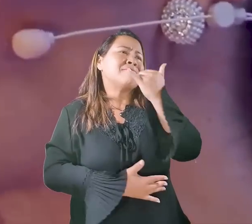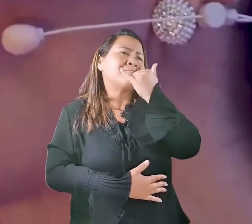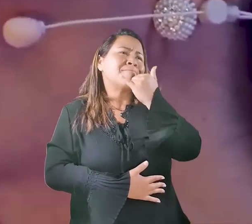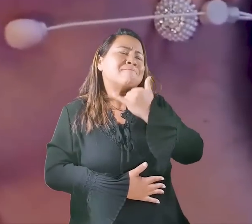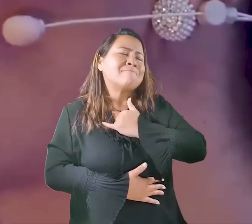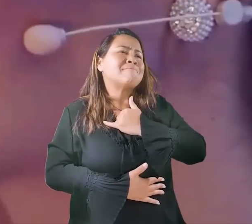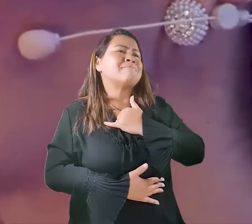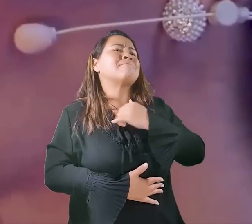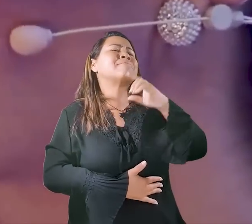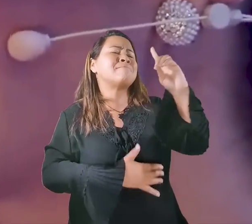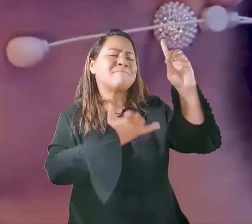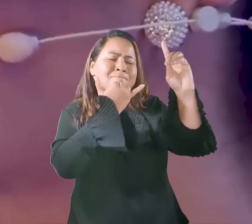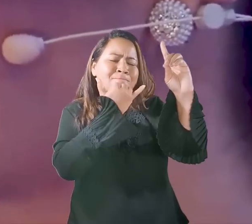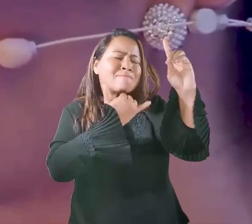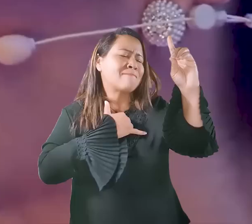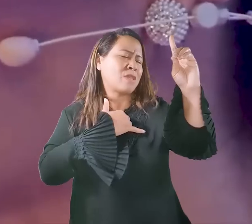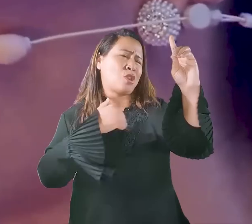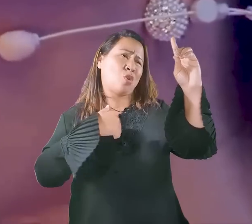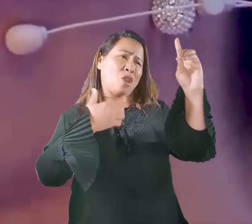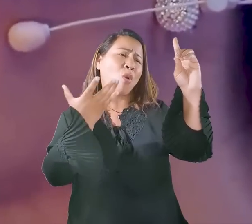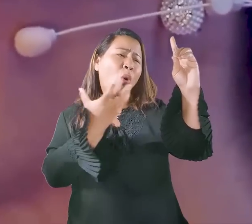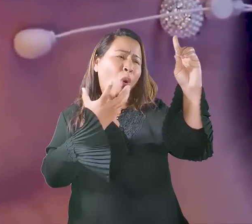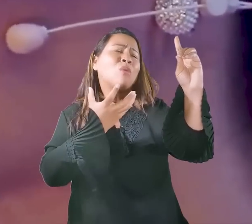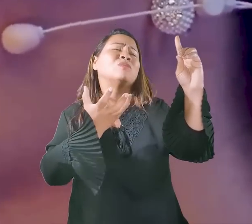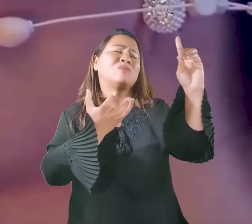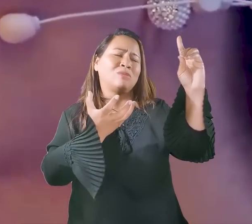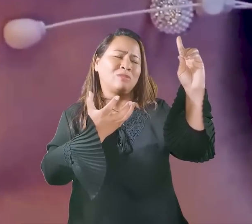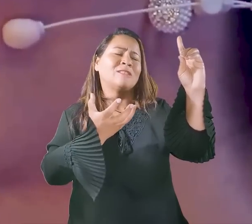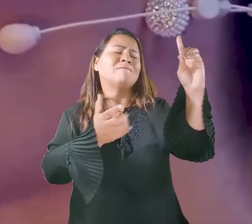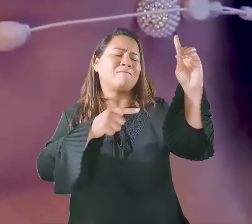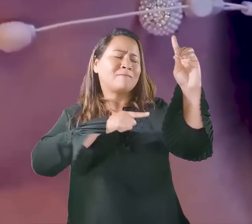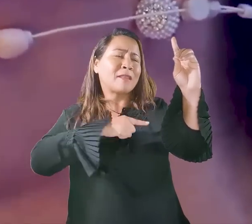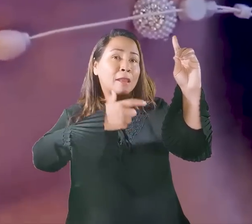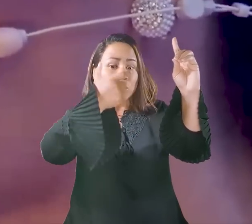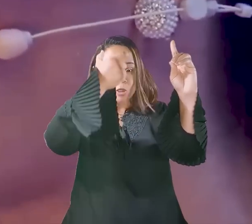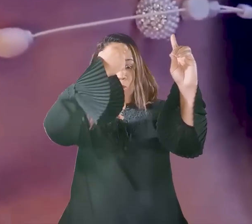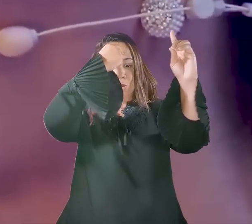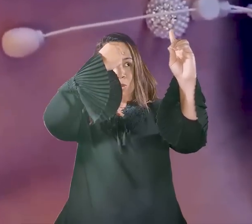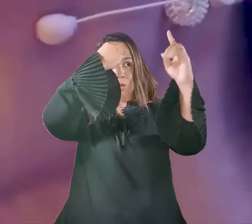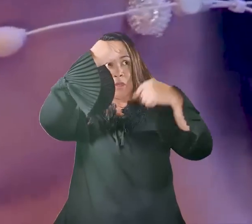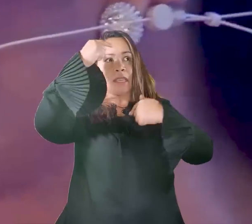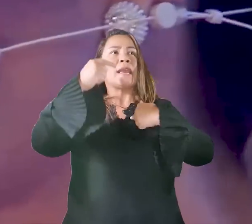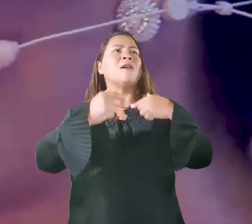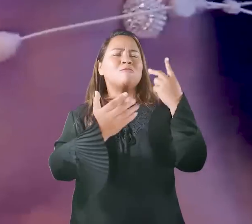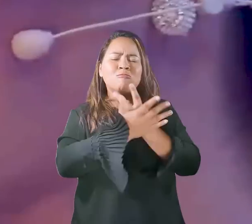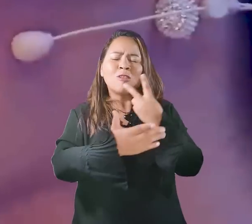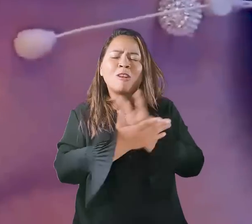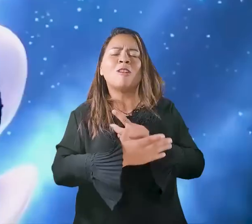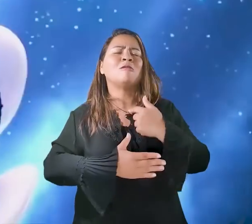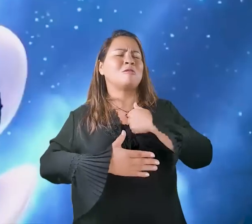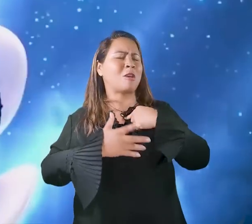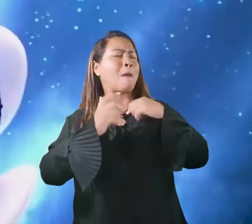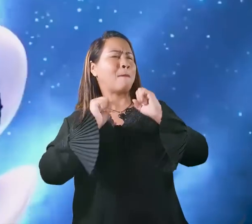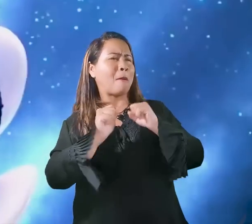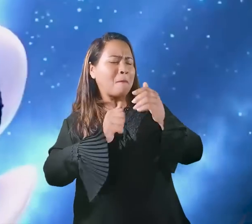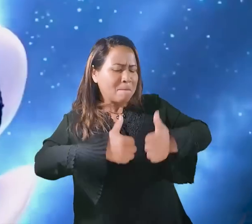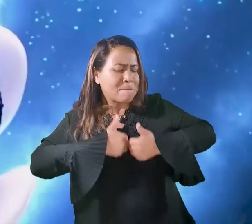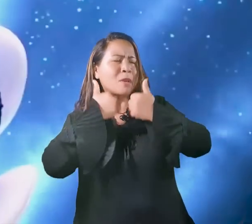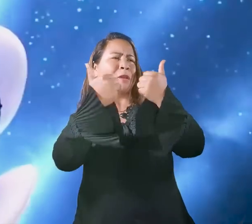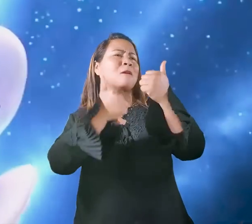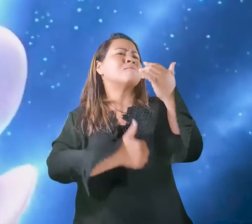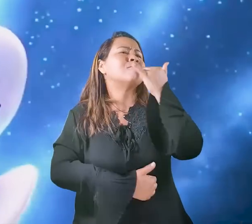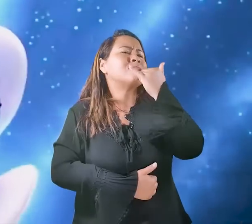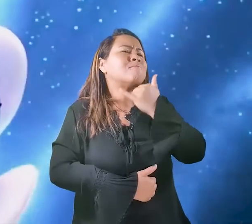Me perdoa porque hoje eu tenho consciência de ser alguém melhor. Eu tenho consciência que eu posso ser melhor. Me perdoa, me perdoa,